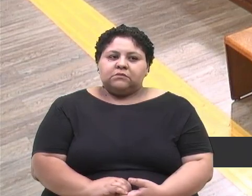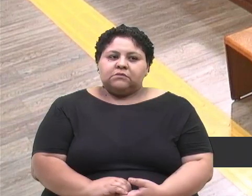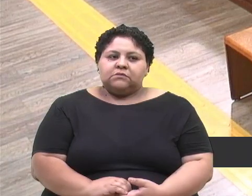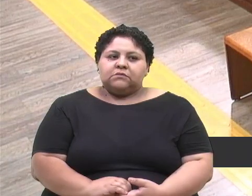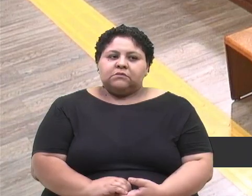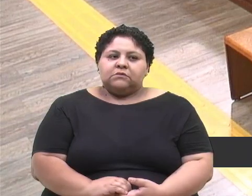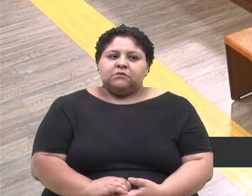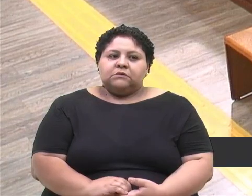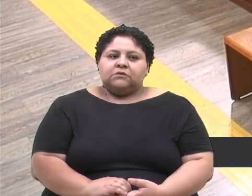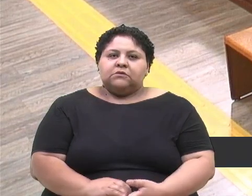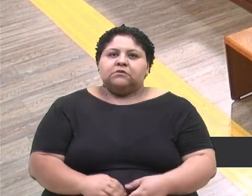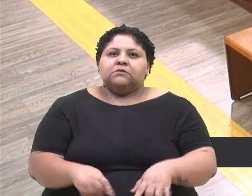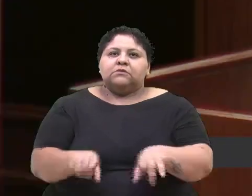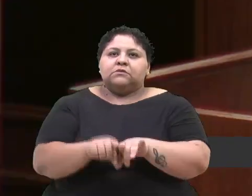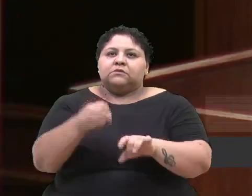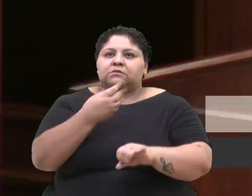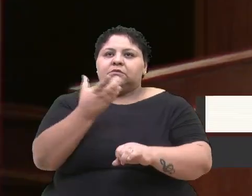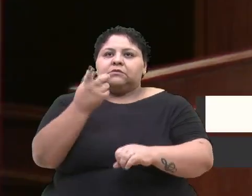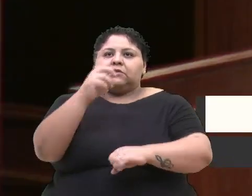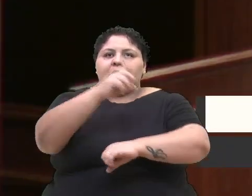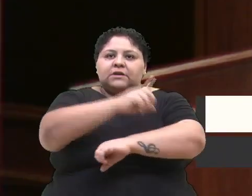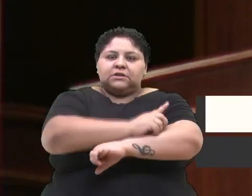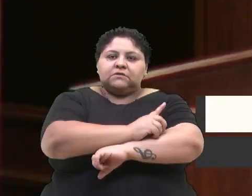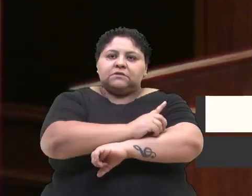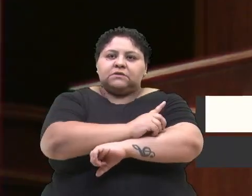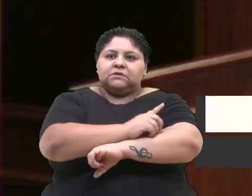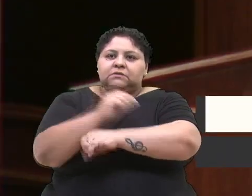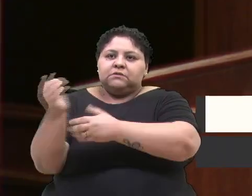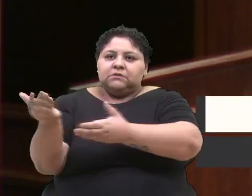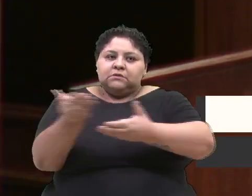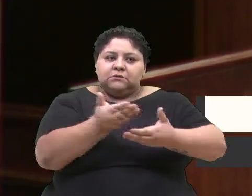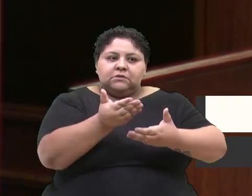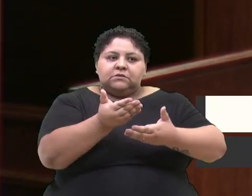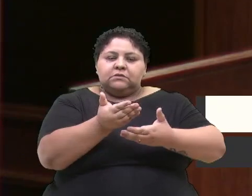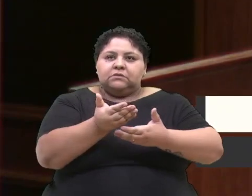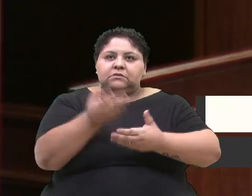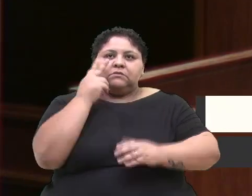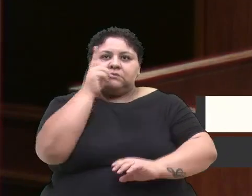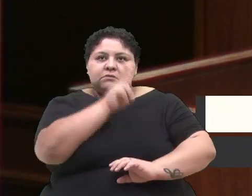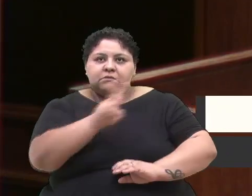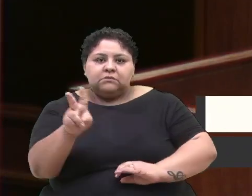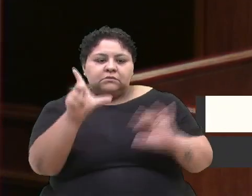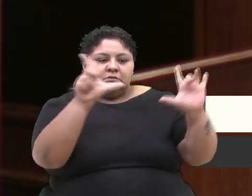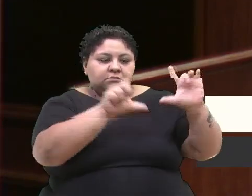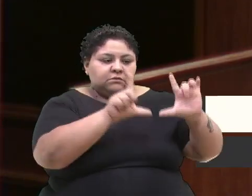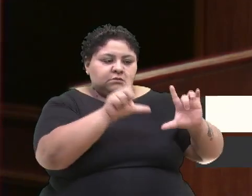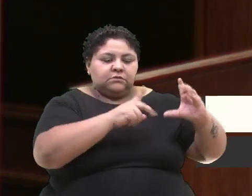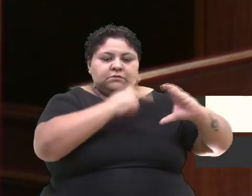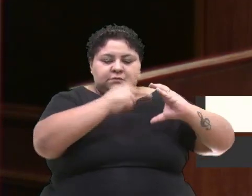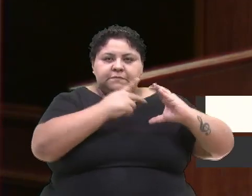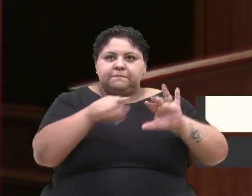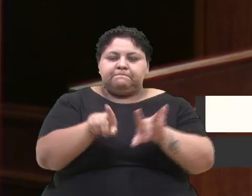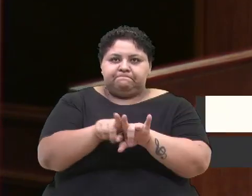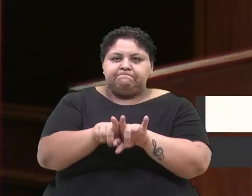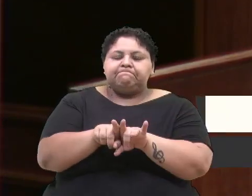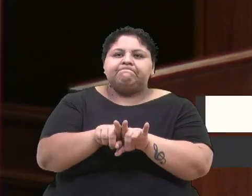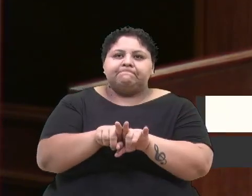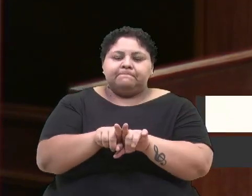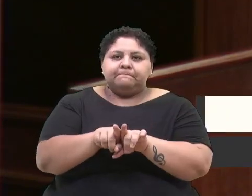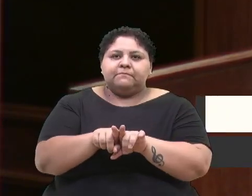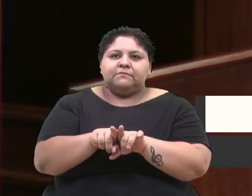Primeiramente, um bom dia a todos que nos assistem aqui pela TV Câmara.